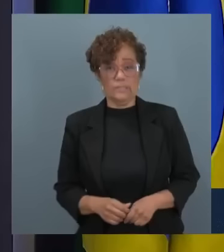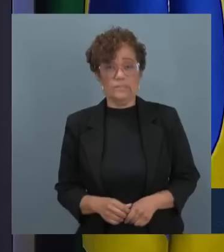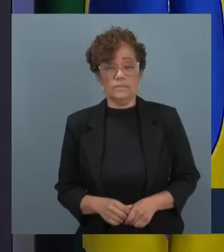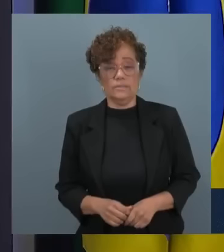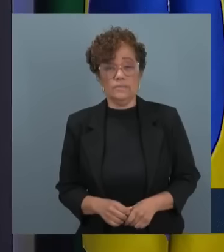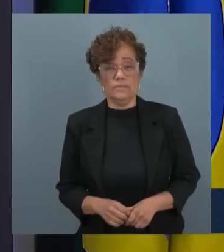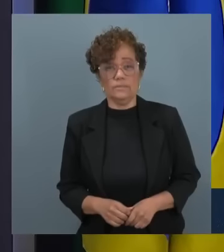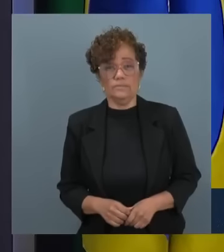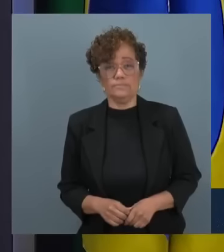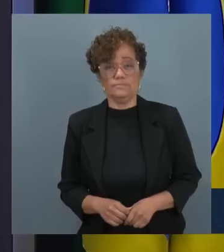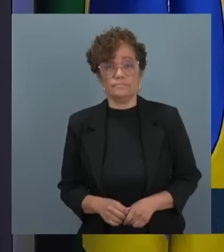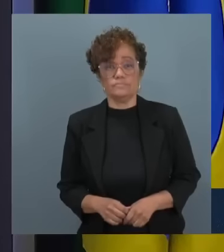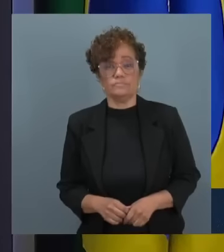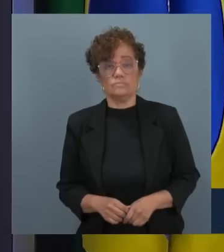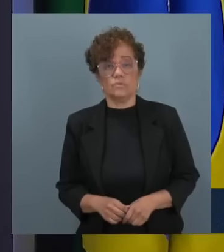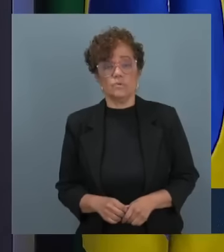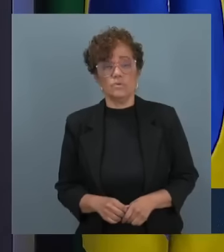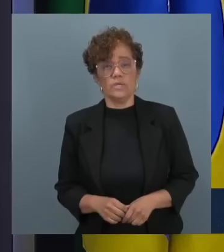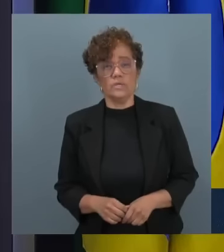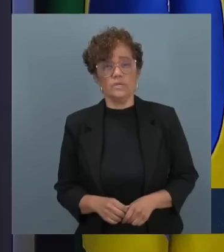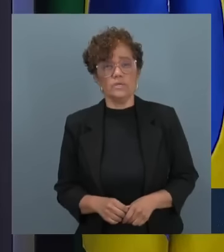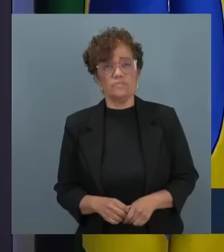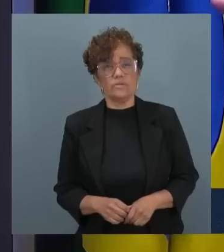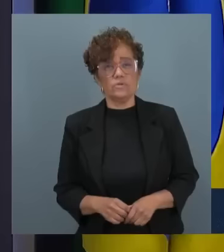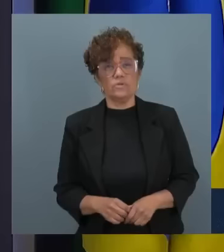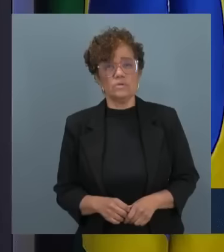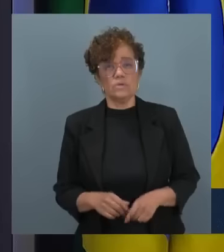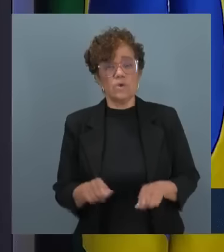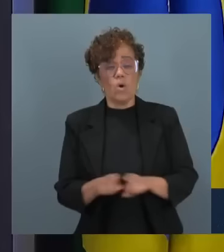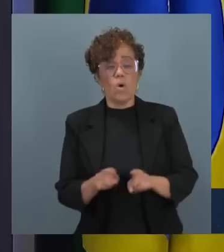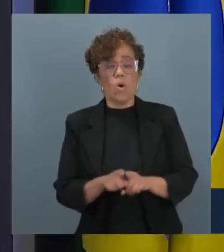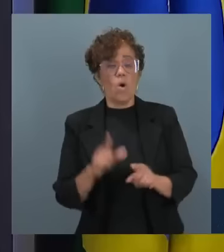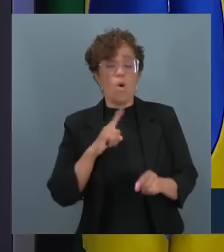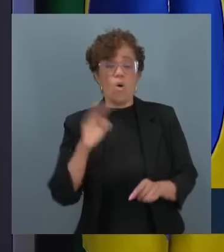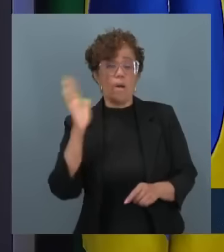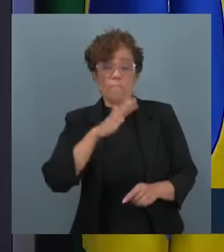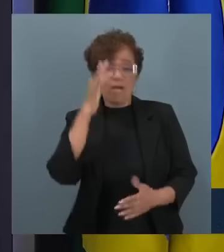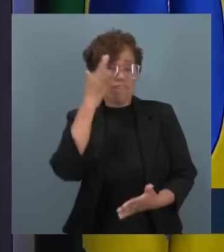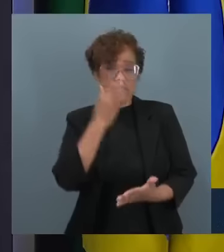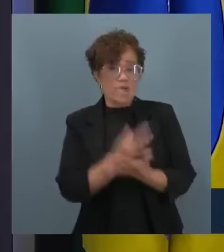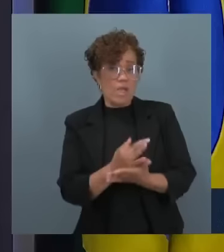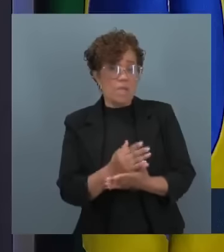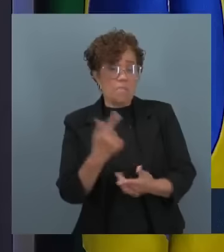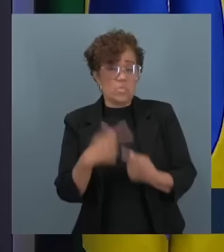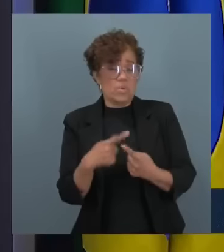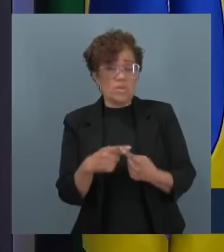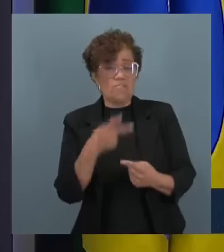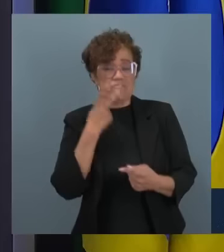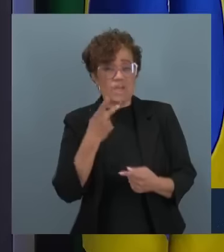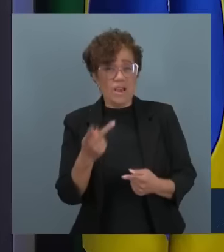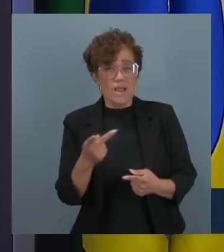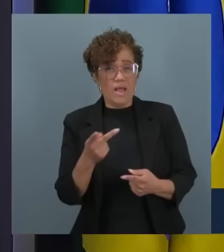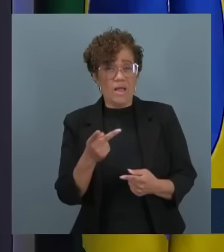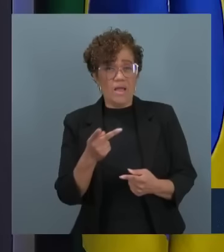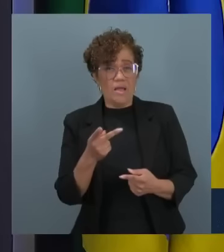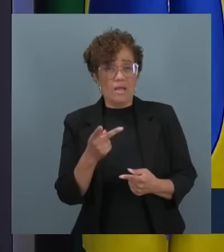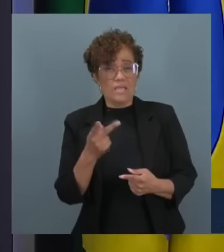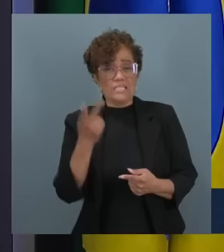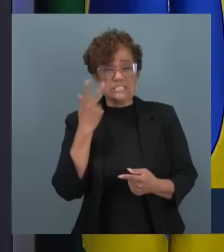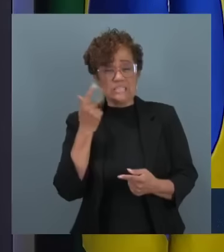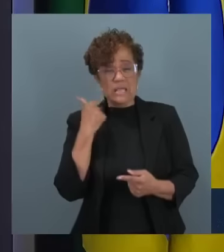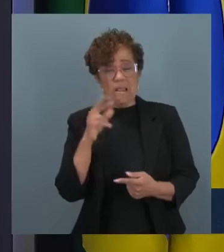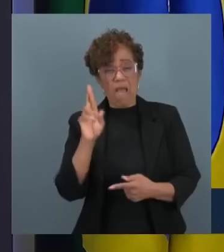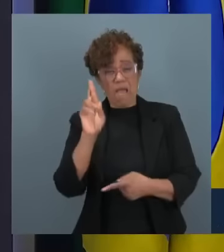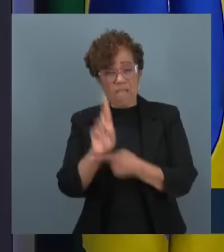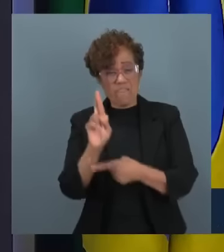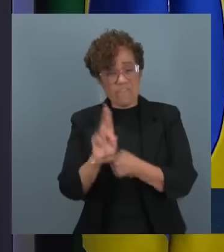ou é má fé, para jogar para a plateia do Brasil que não conhece. Dizer que o Ceará é referência em segurança, os